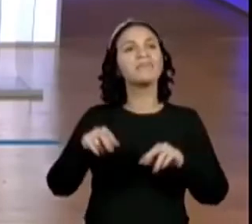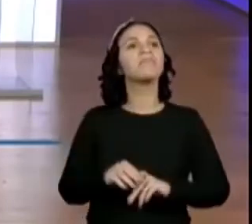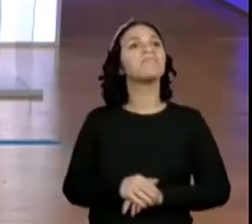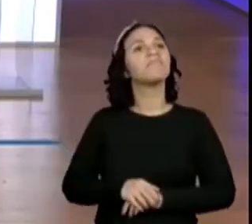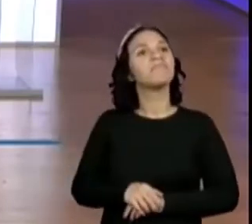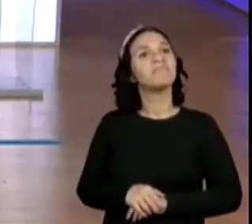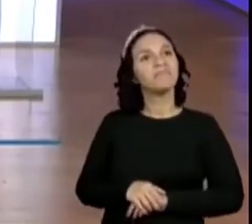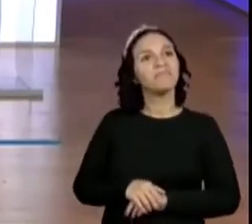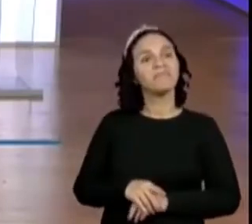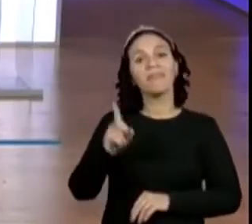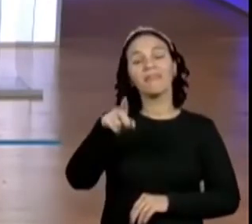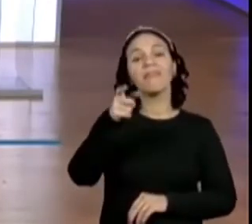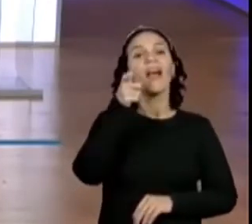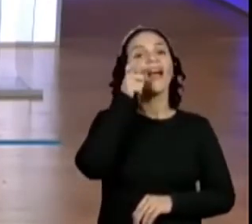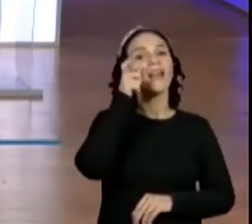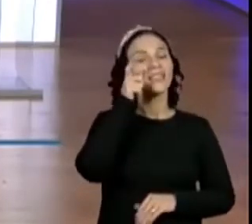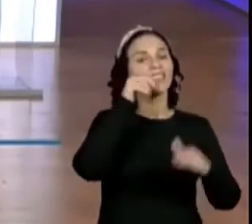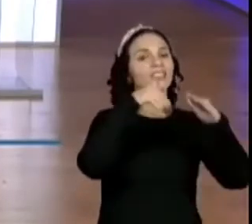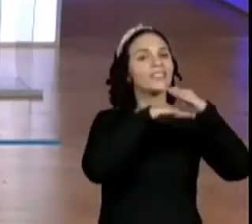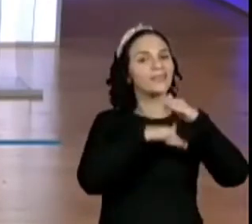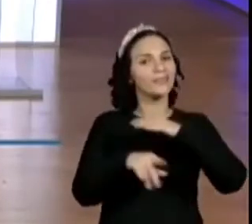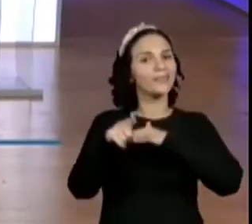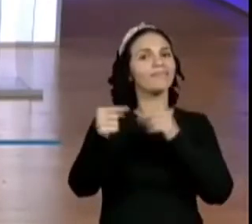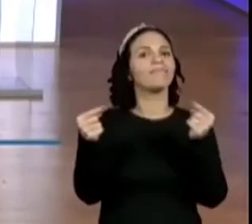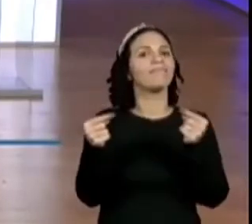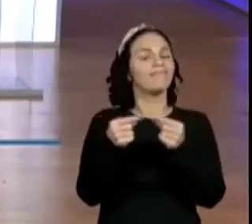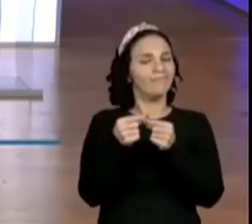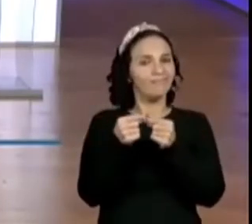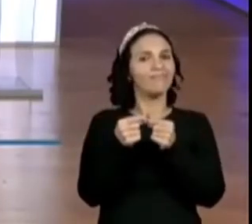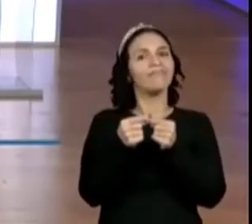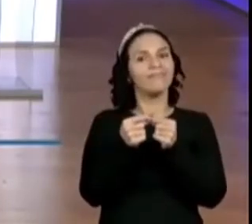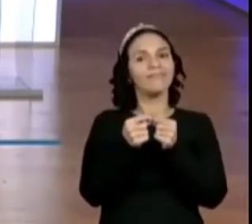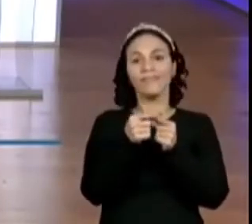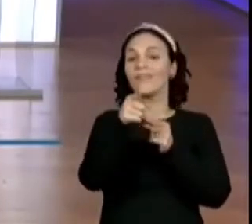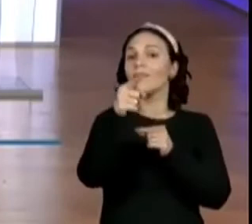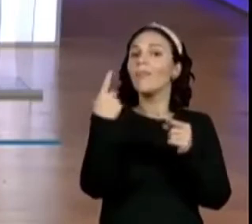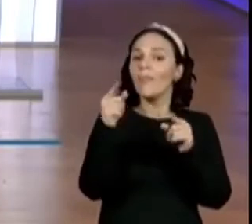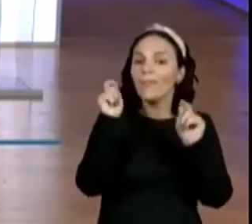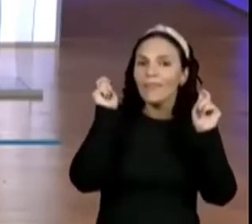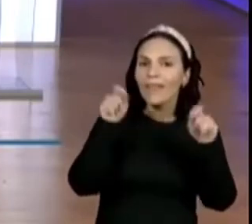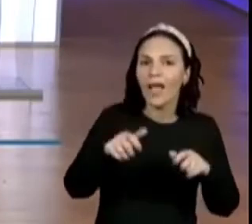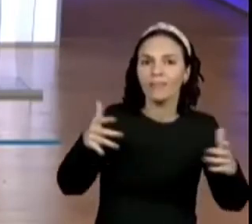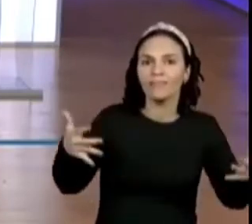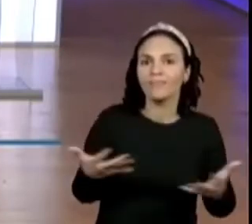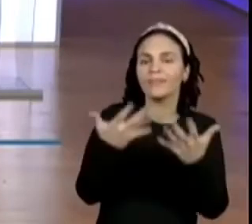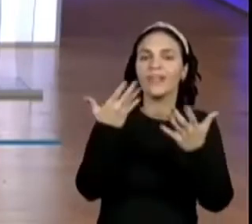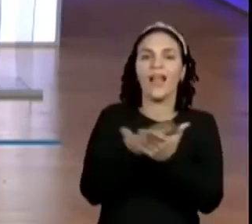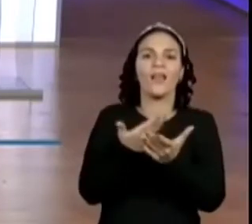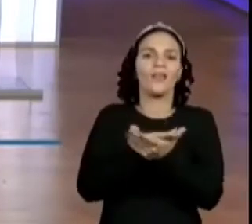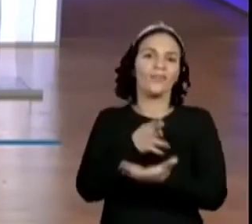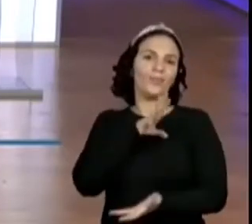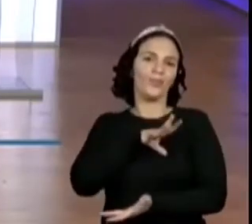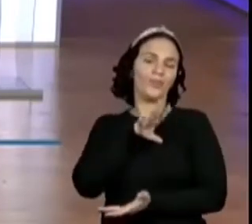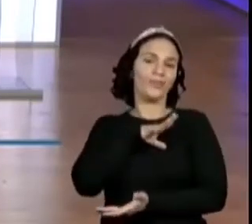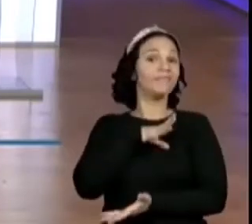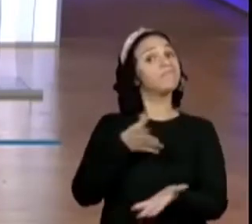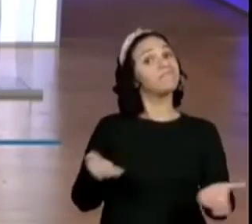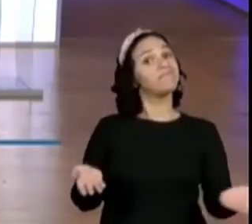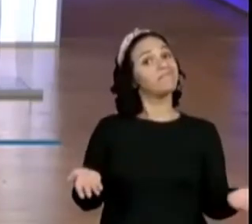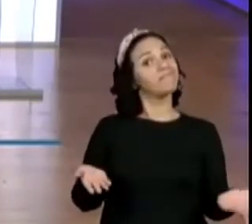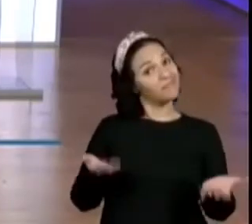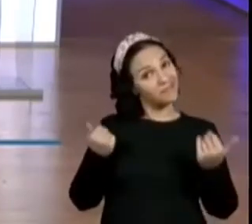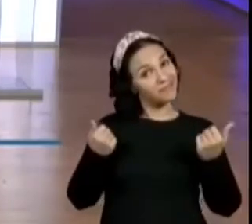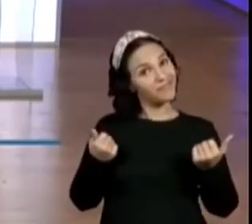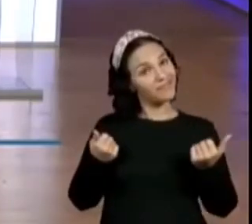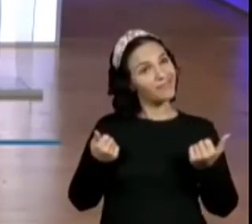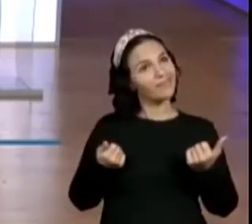até que olhar essa aula no repositório, né, professora Fran? Sim. Ia fazer a diferença, porque daí vocês podem enriquecer a aula de língua portuguesa agora. Que tal?